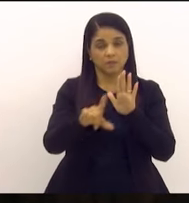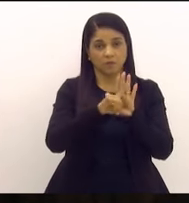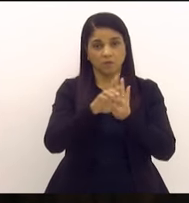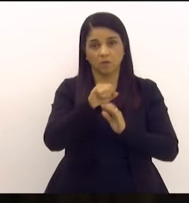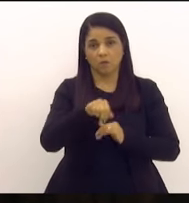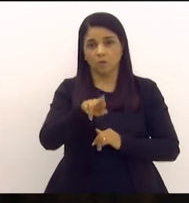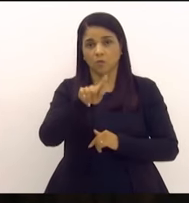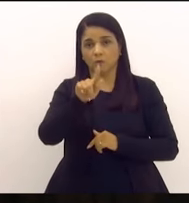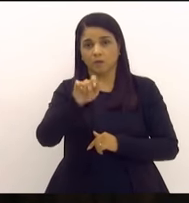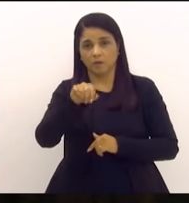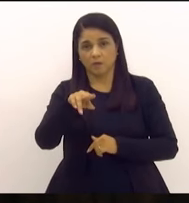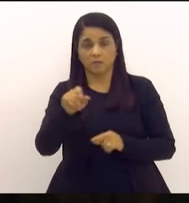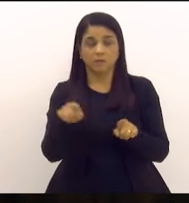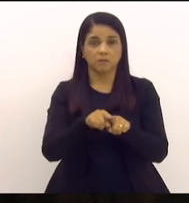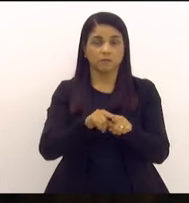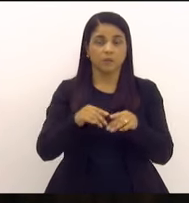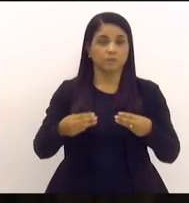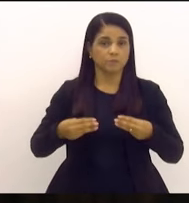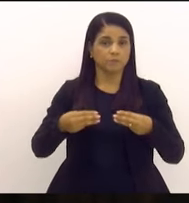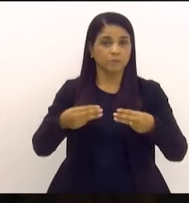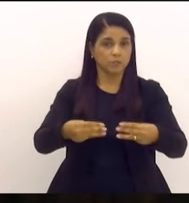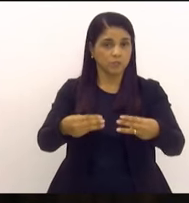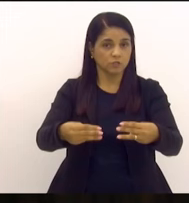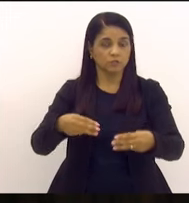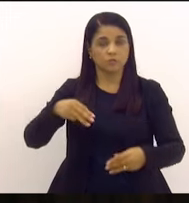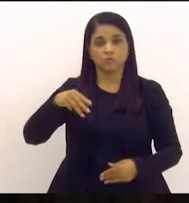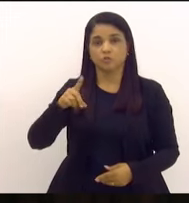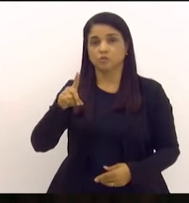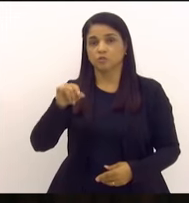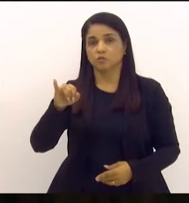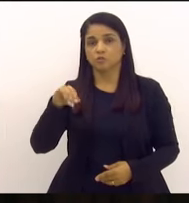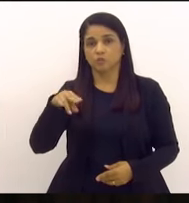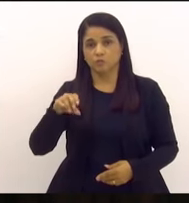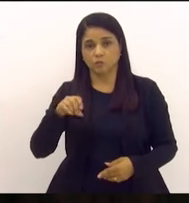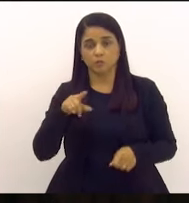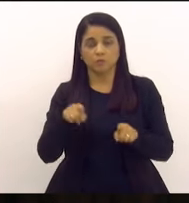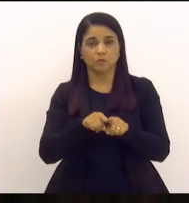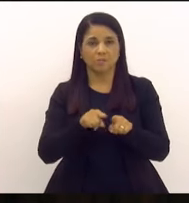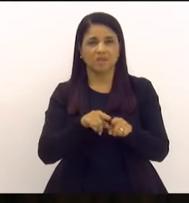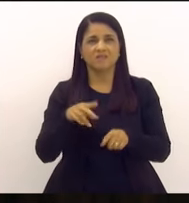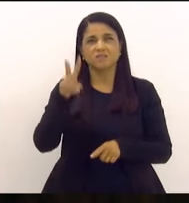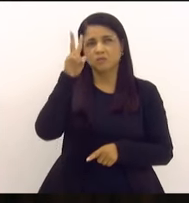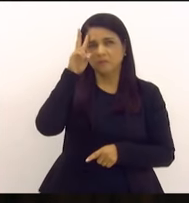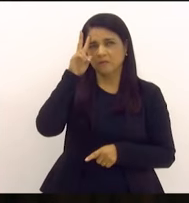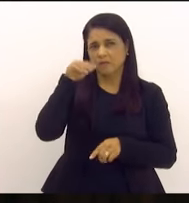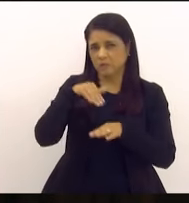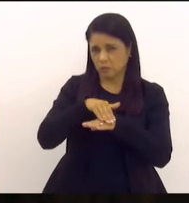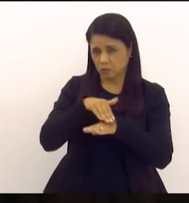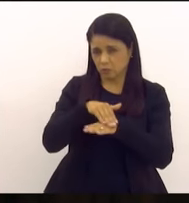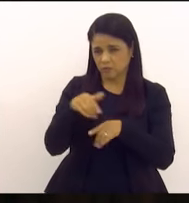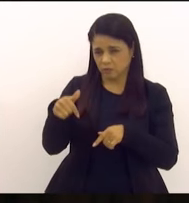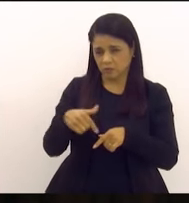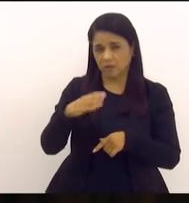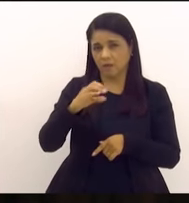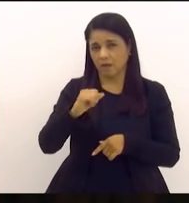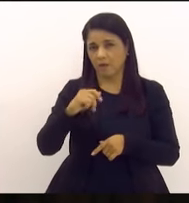próprio ministro Dino se encontrava no Rio na noite de segunda, se não me falha a memória, o Capelli tem vindo